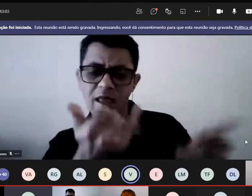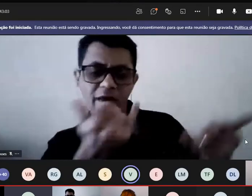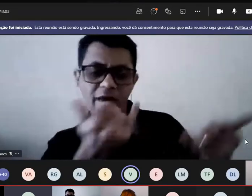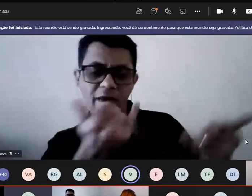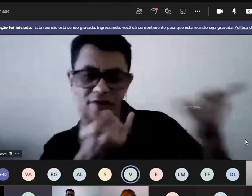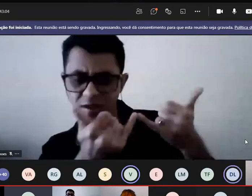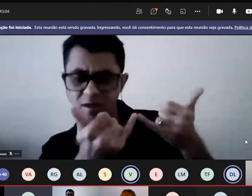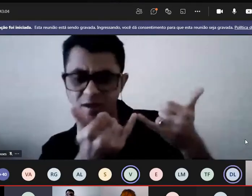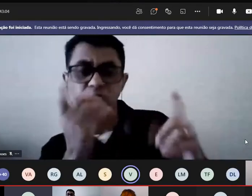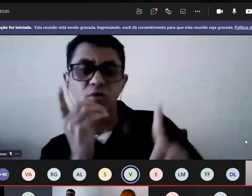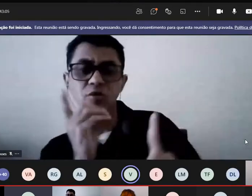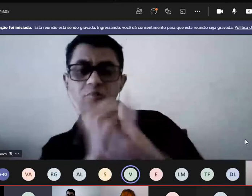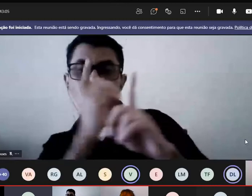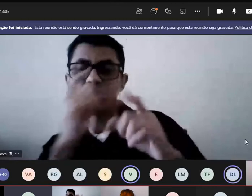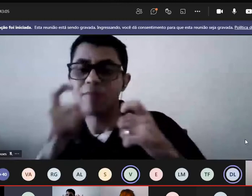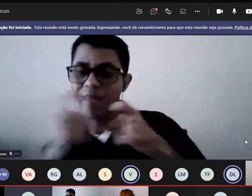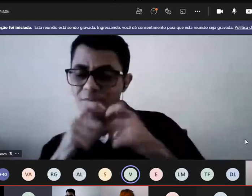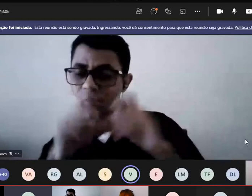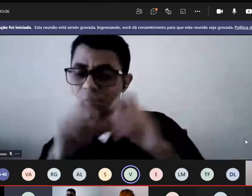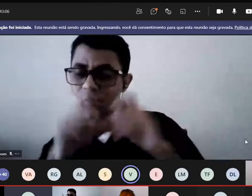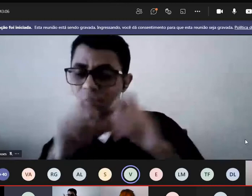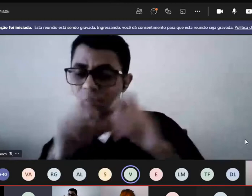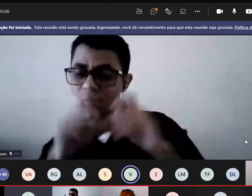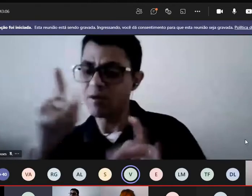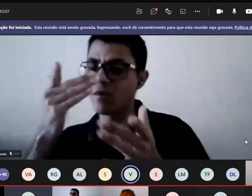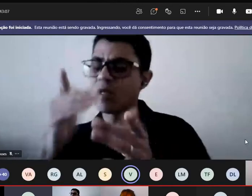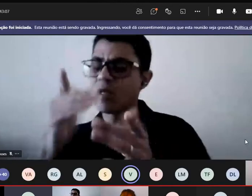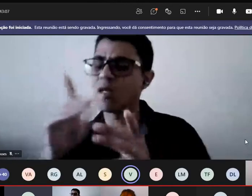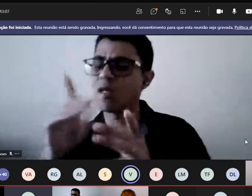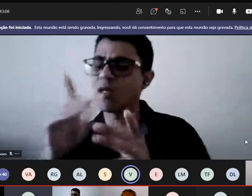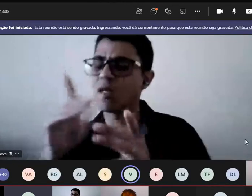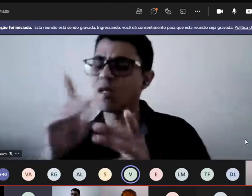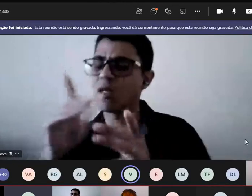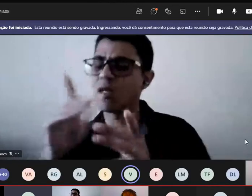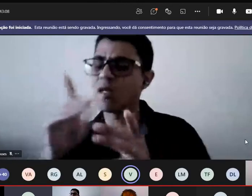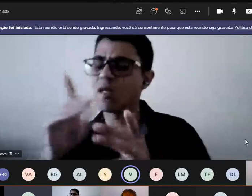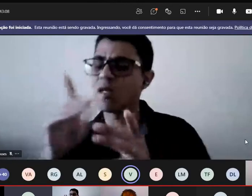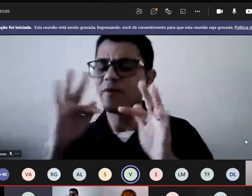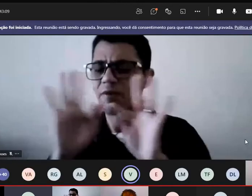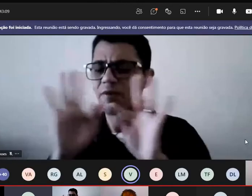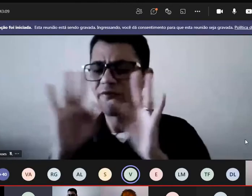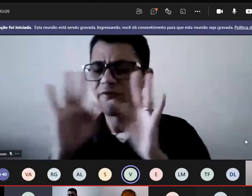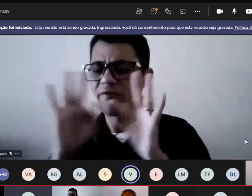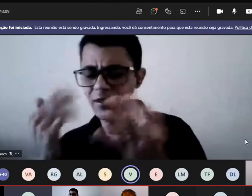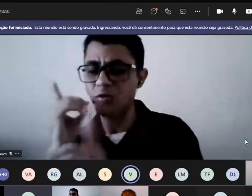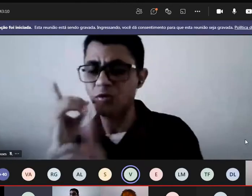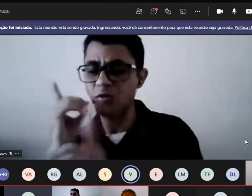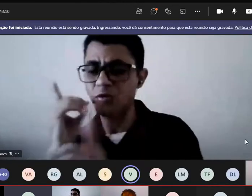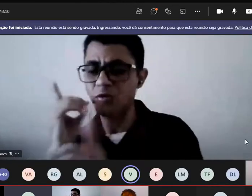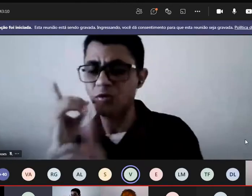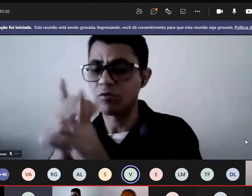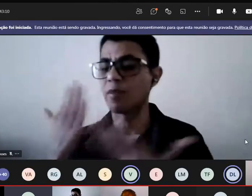encontram médico. Tem uma que perdeu um parente e também não encontra psicólogo agora na